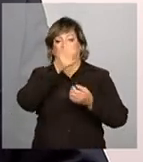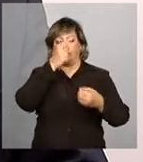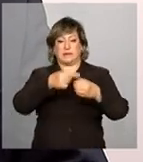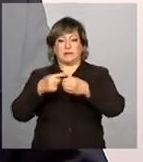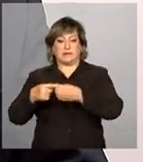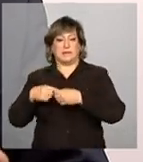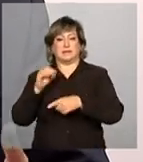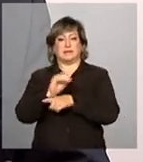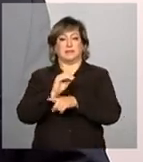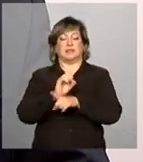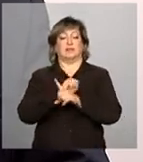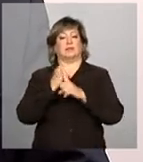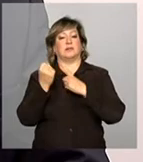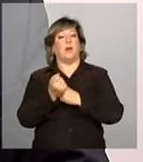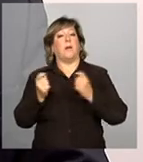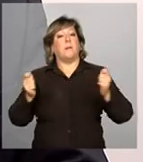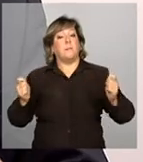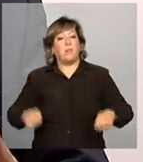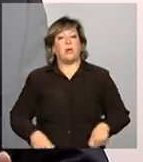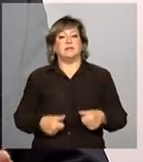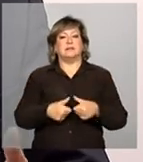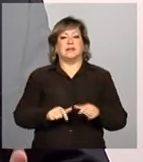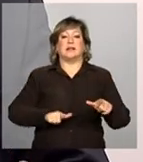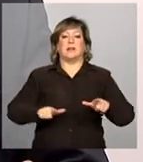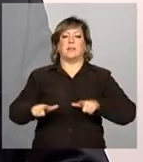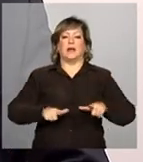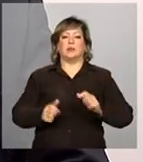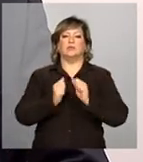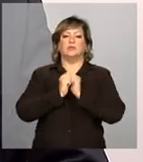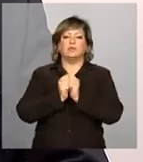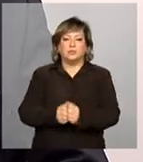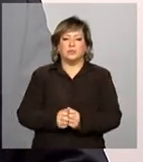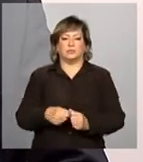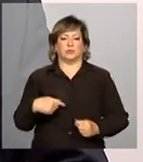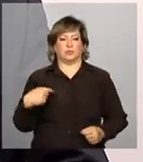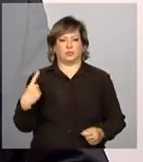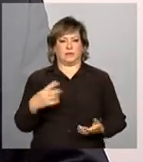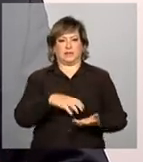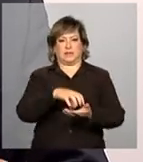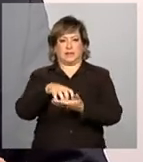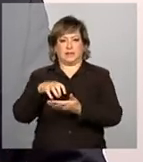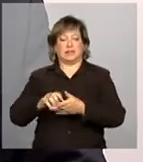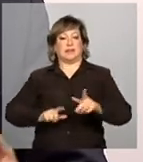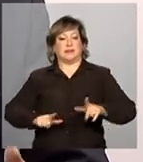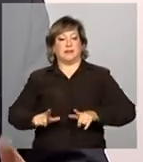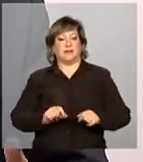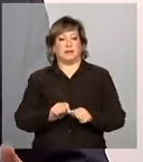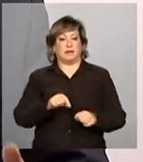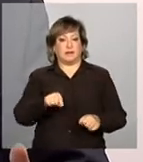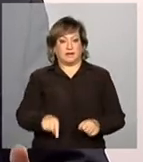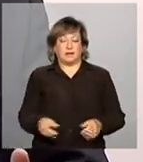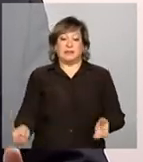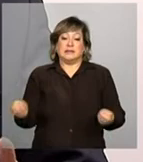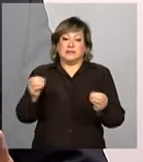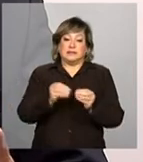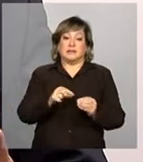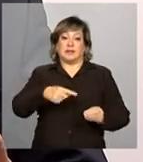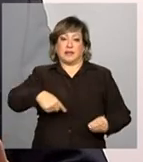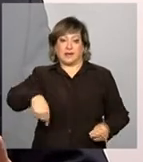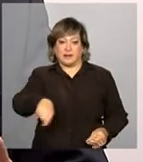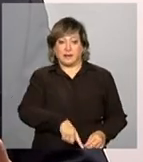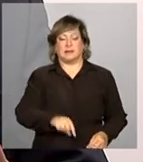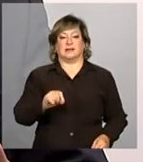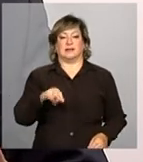eles possam está trabalhando juntamente com a seco eu adoro esses instrumentos para inserir esses instrumentos